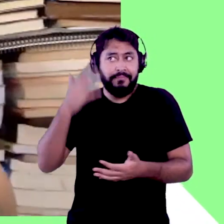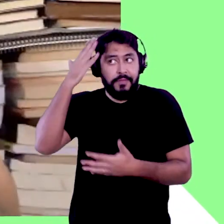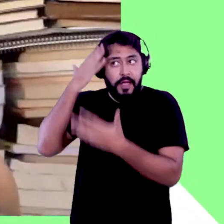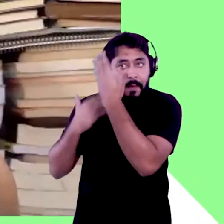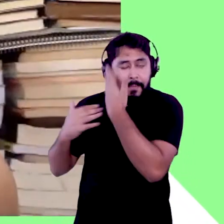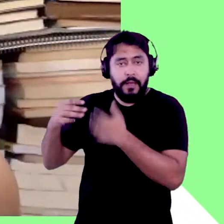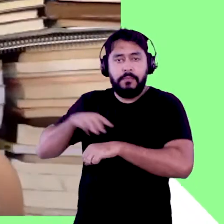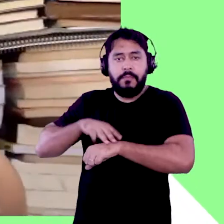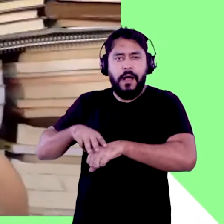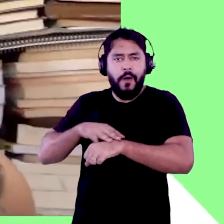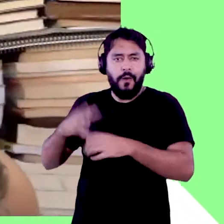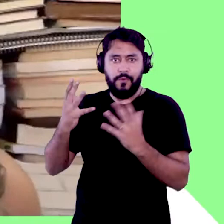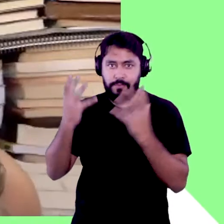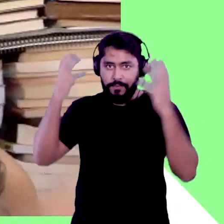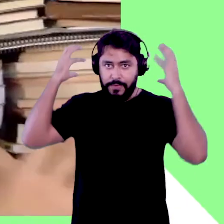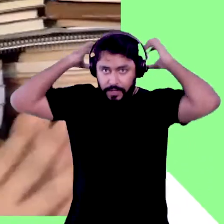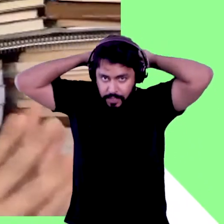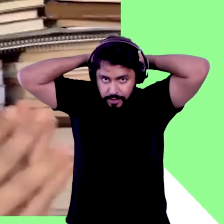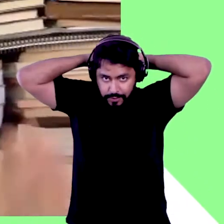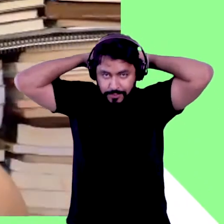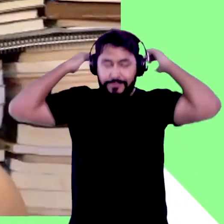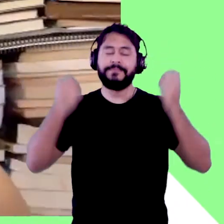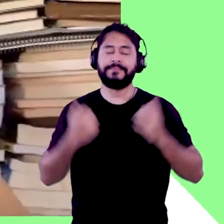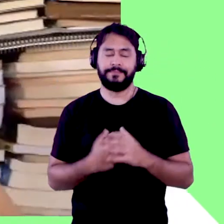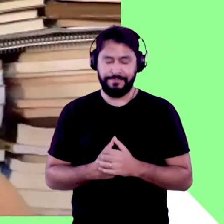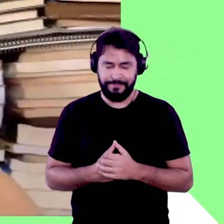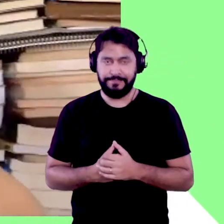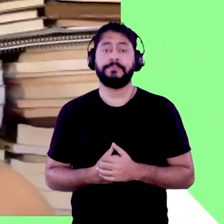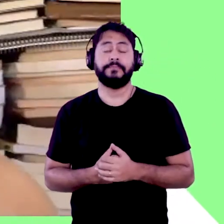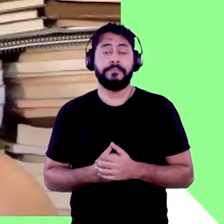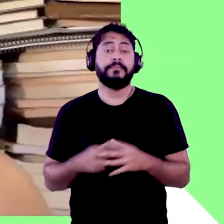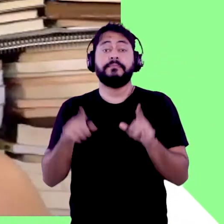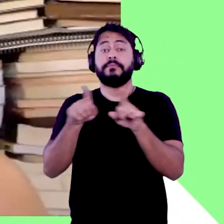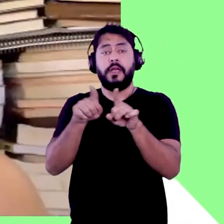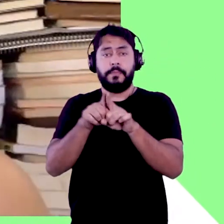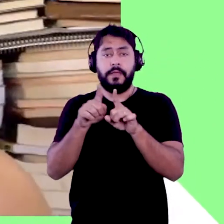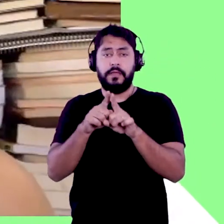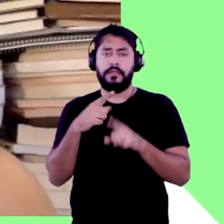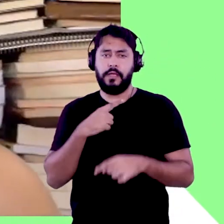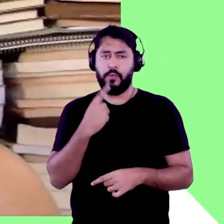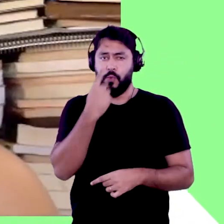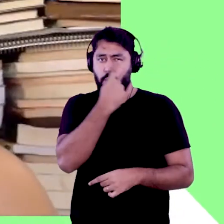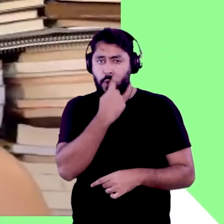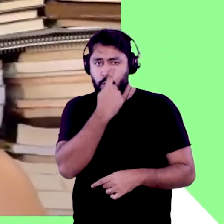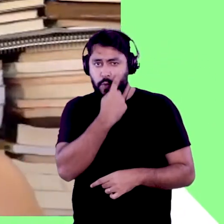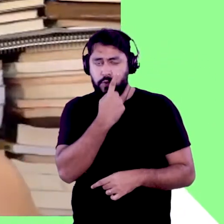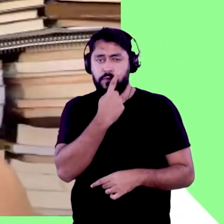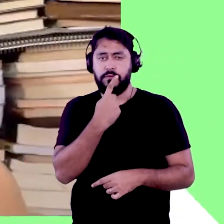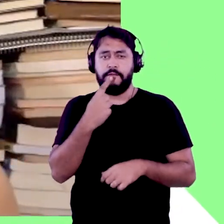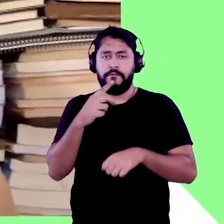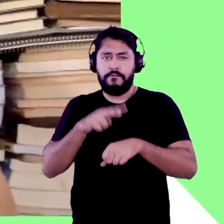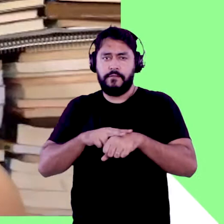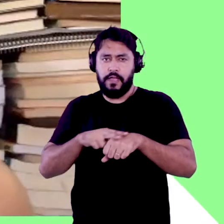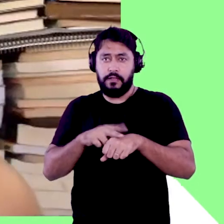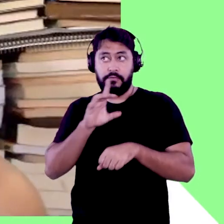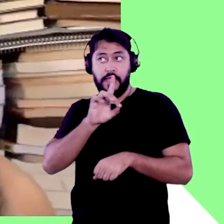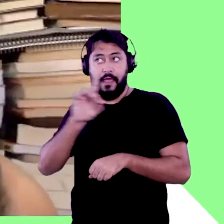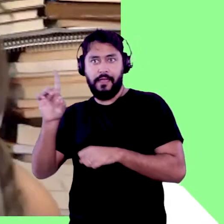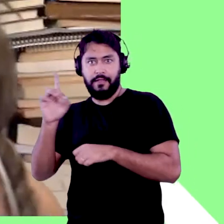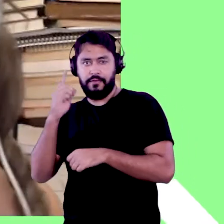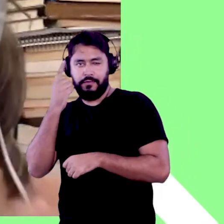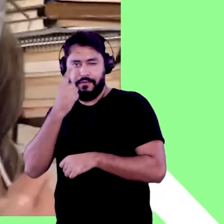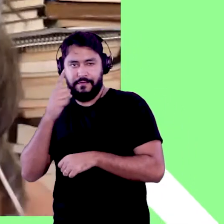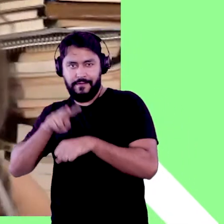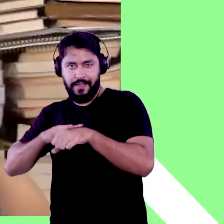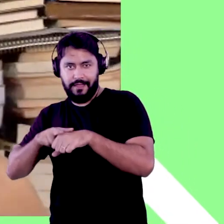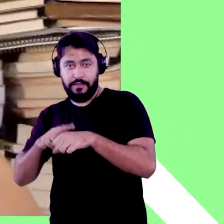eles estão presos para trás. Eu tenho um olho verde, o direito, e o esquerdo